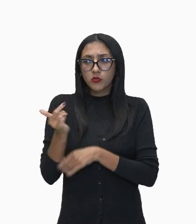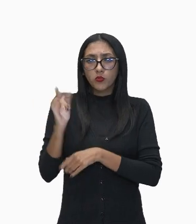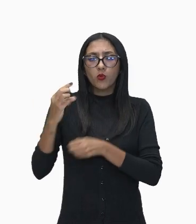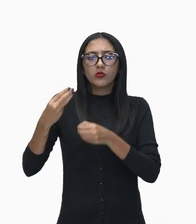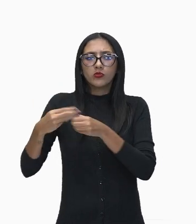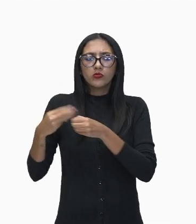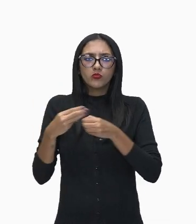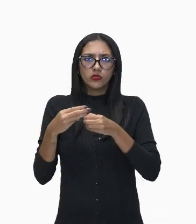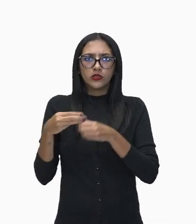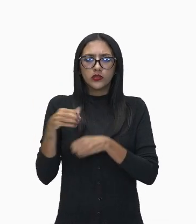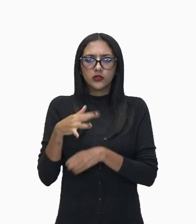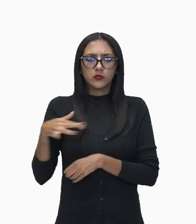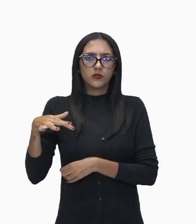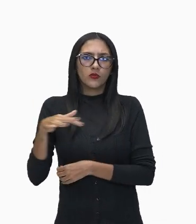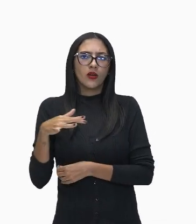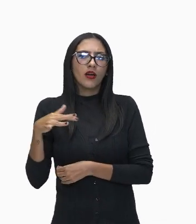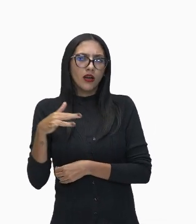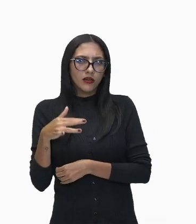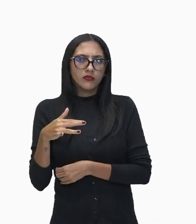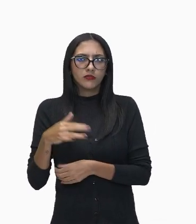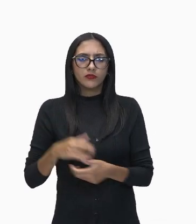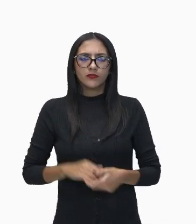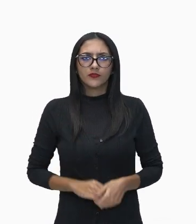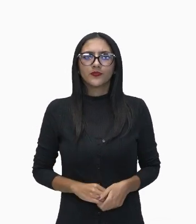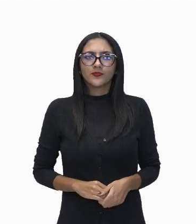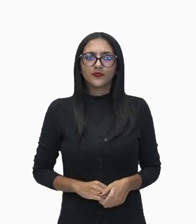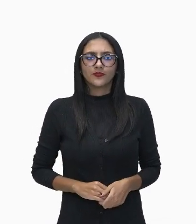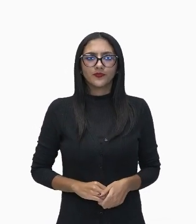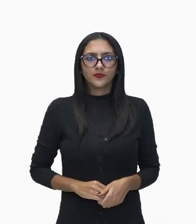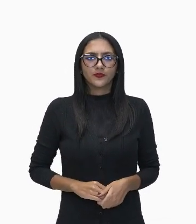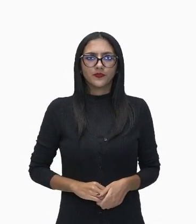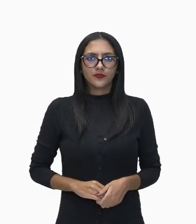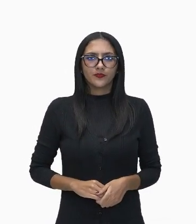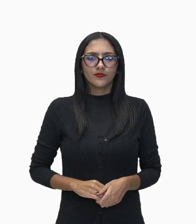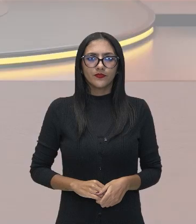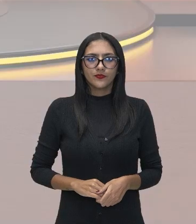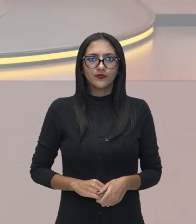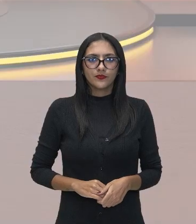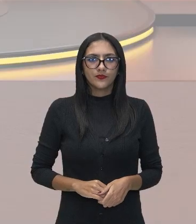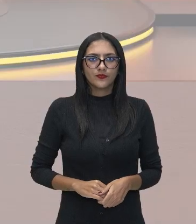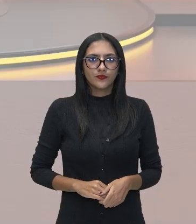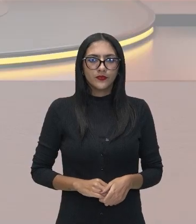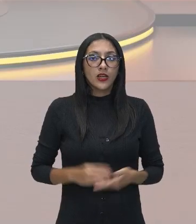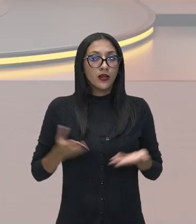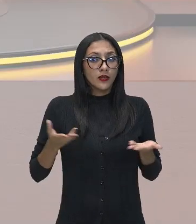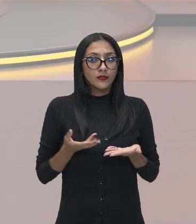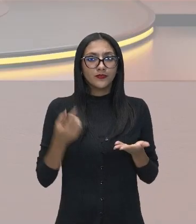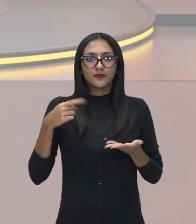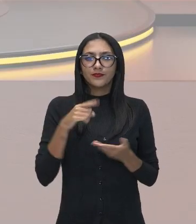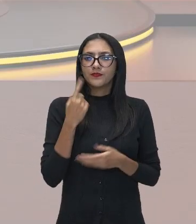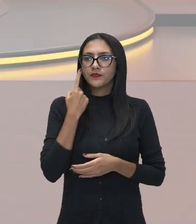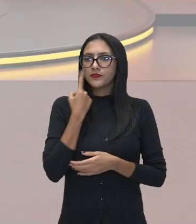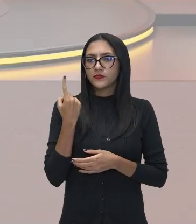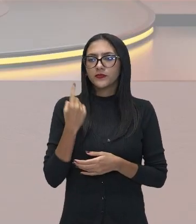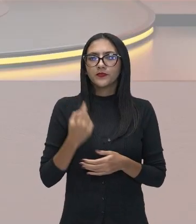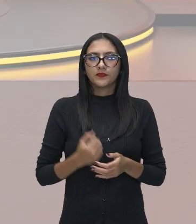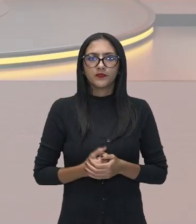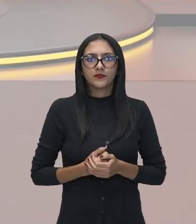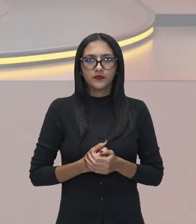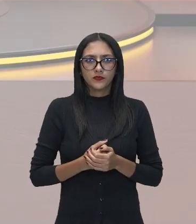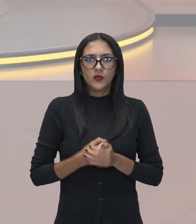do seu alcance, não é isso? Então vamos lá. Agora a gente vai dar uma olhada nos níveis